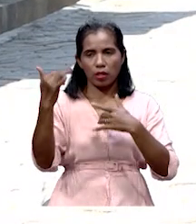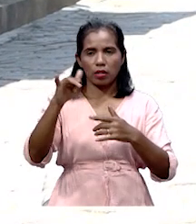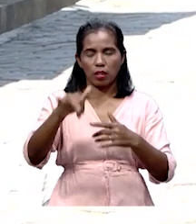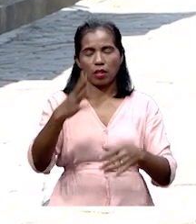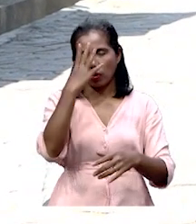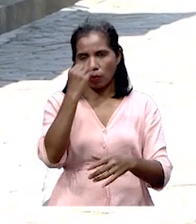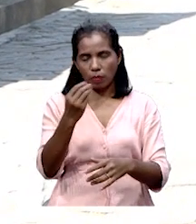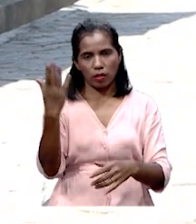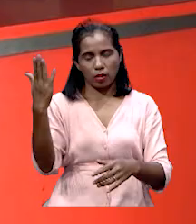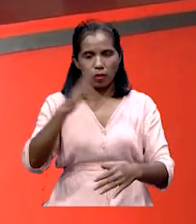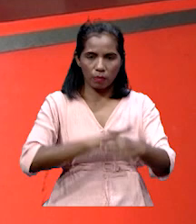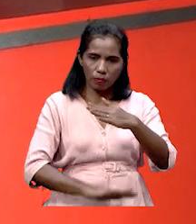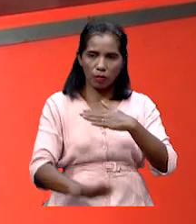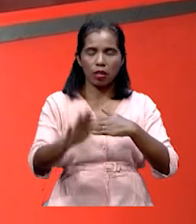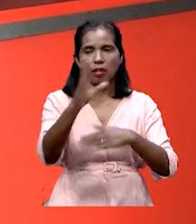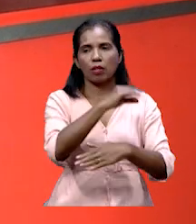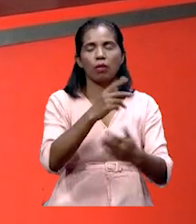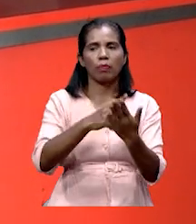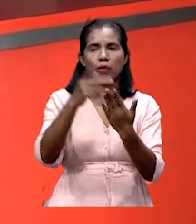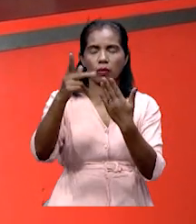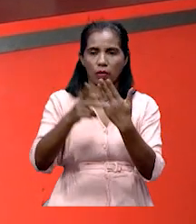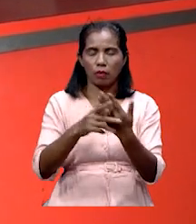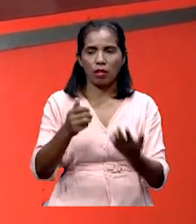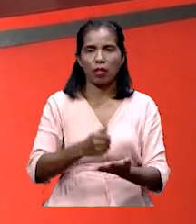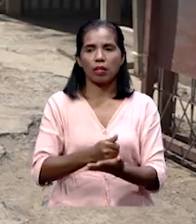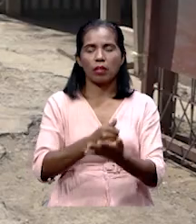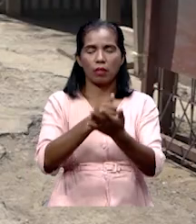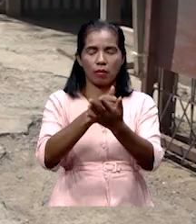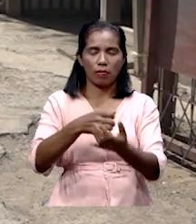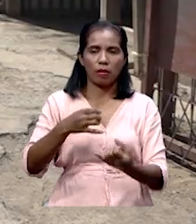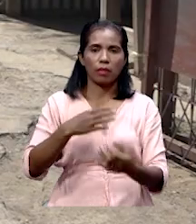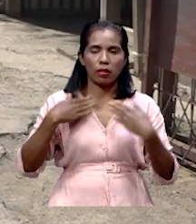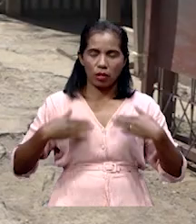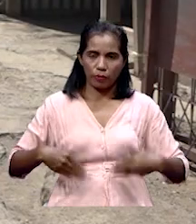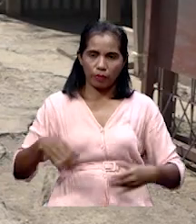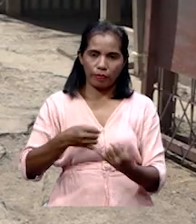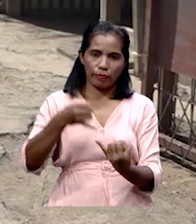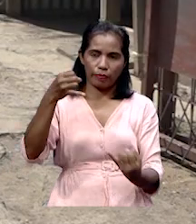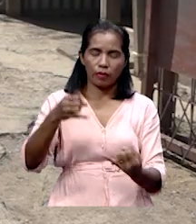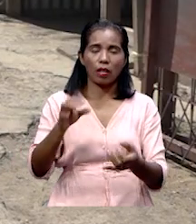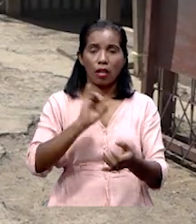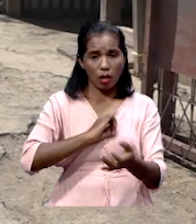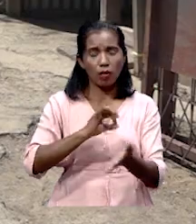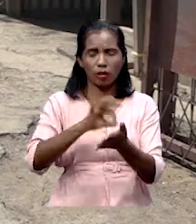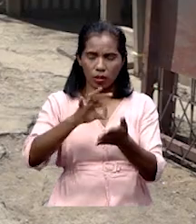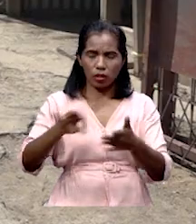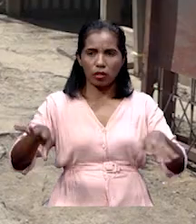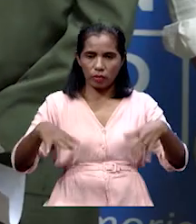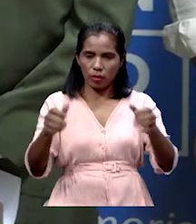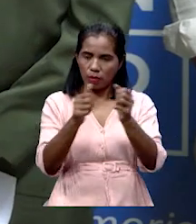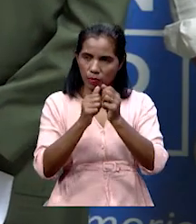baixa, partos, nomos programa tratamento ba manutrição. How assina na contrato você sira mas assina